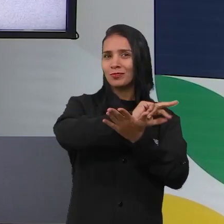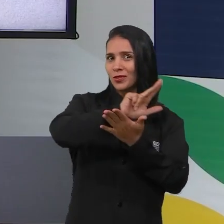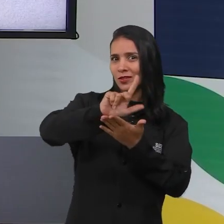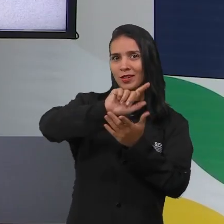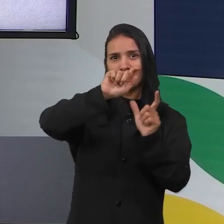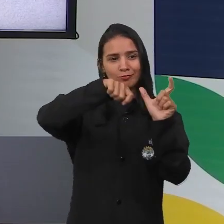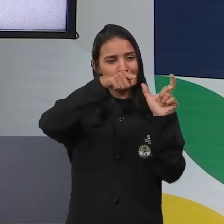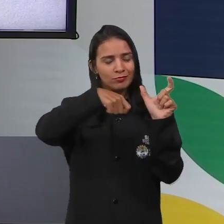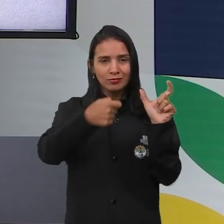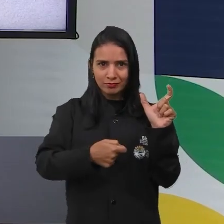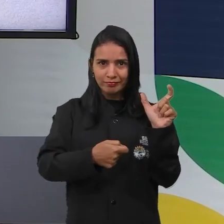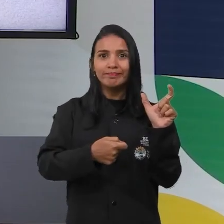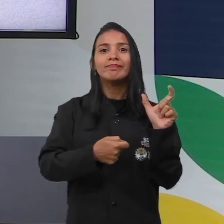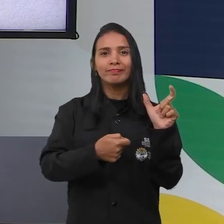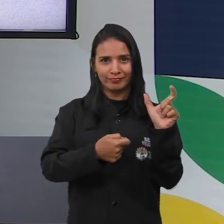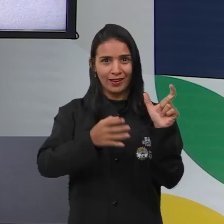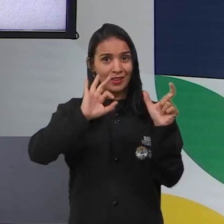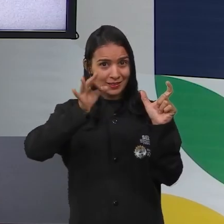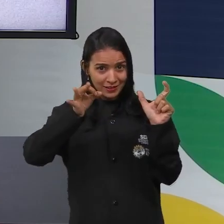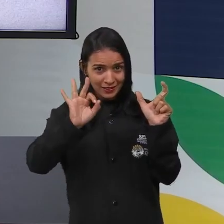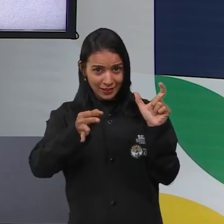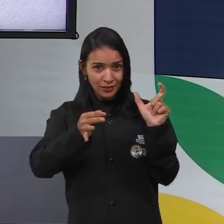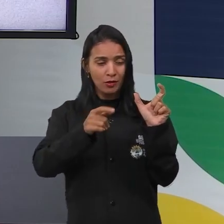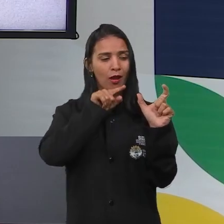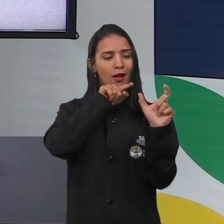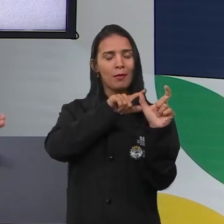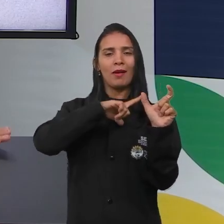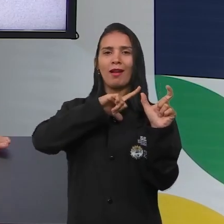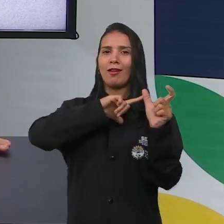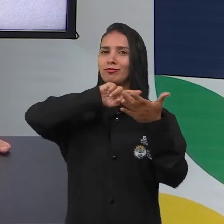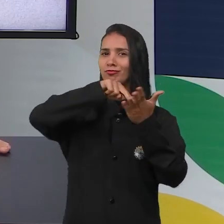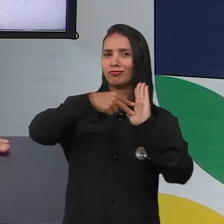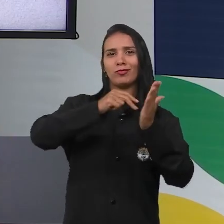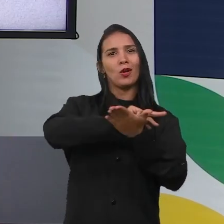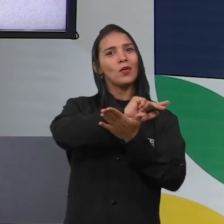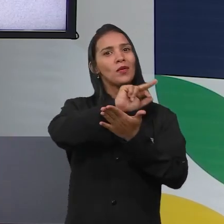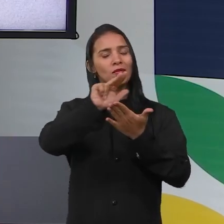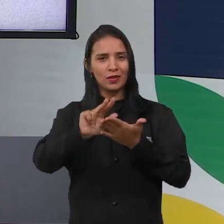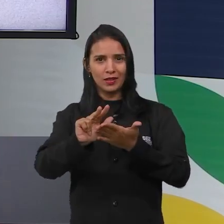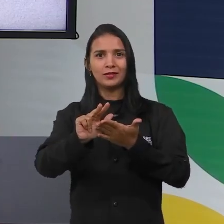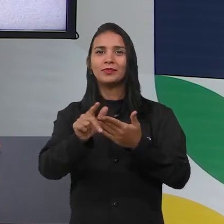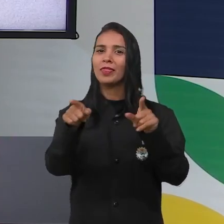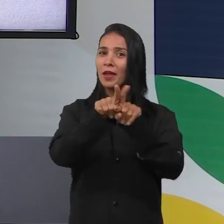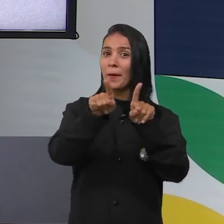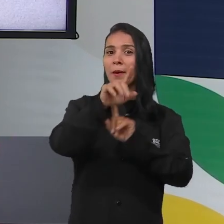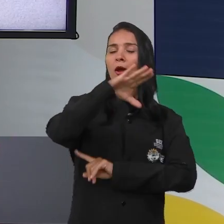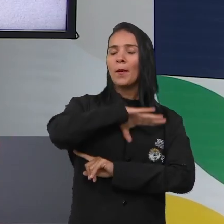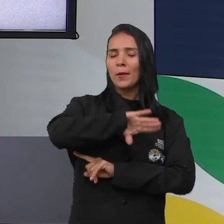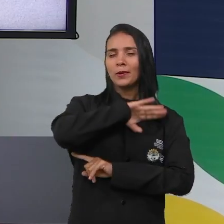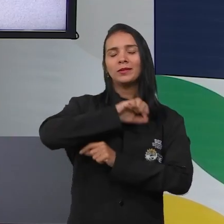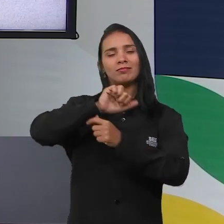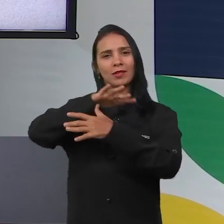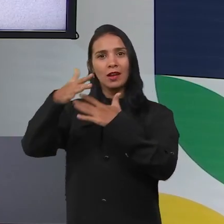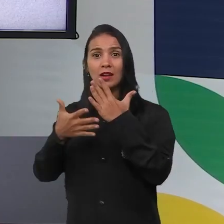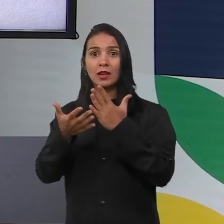mesma palavra, ela tem múltiplos significados. Quando isso acontecer, nós vamos ter a